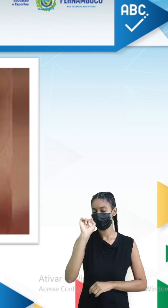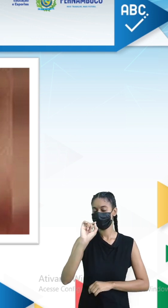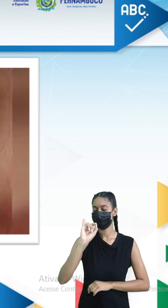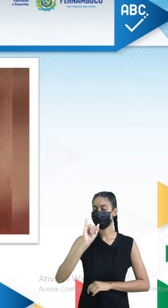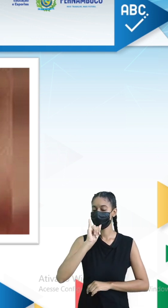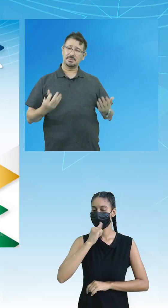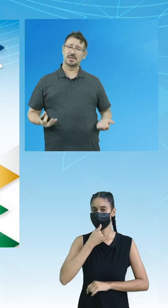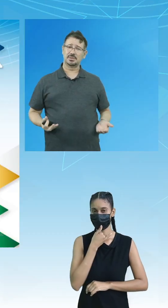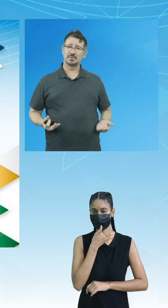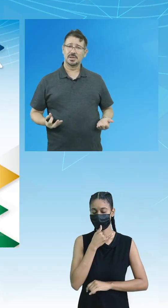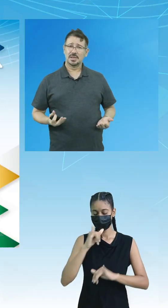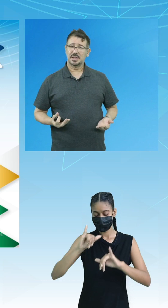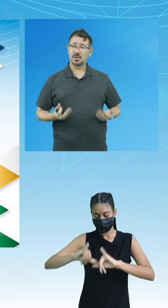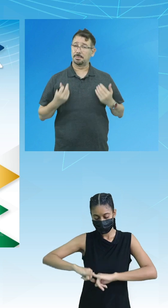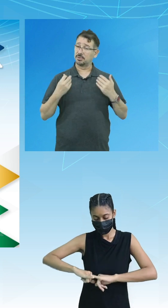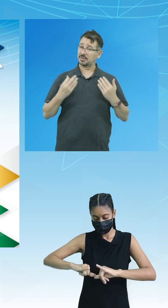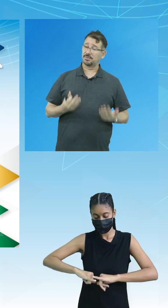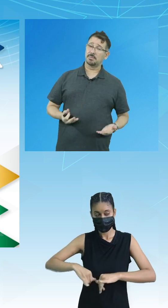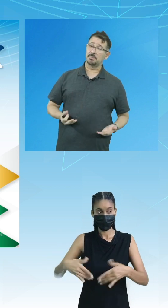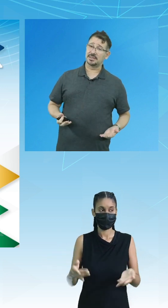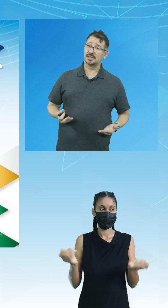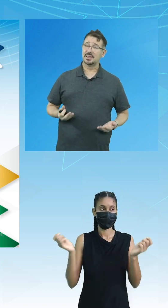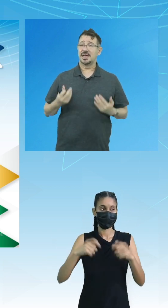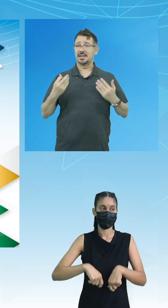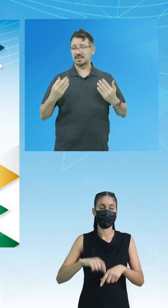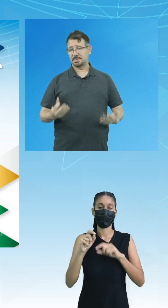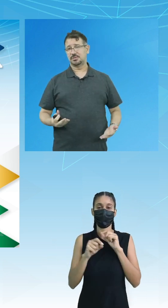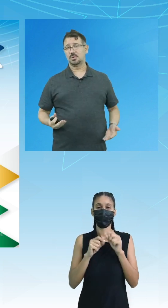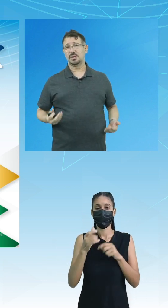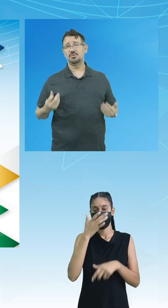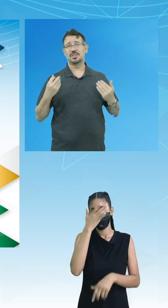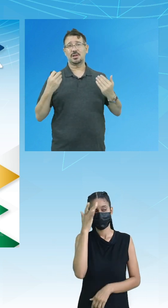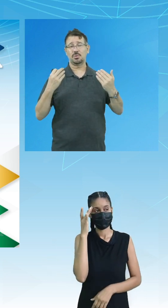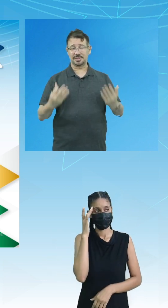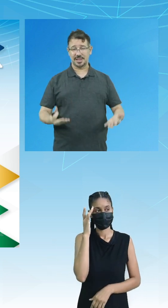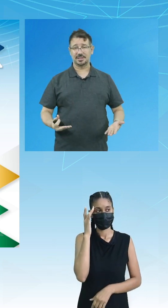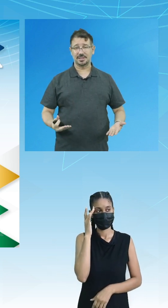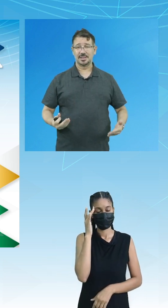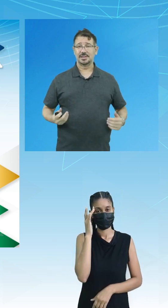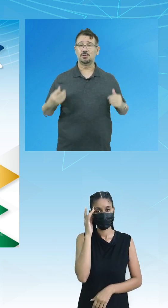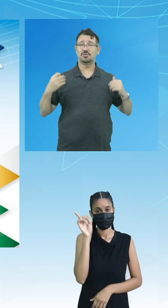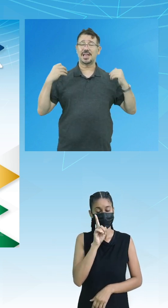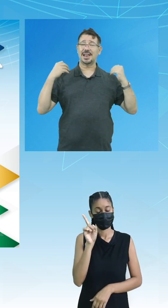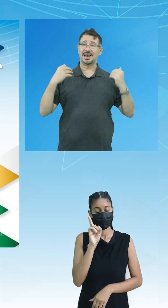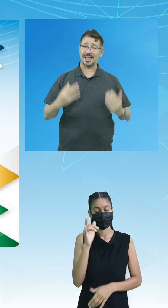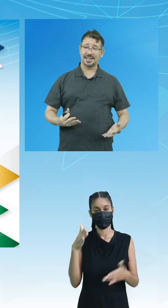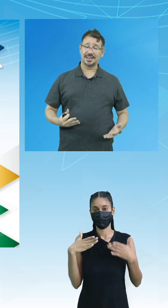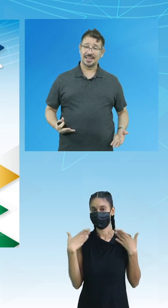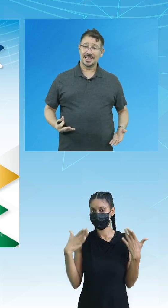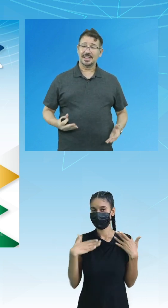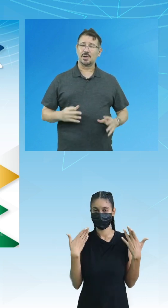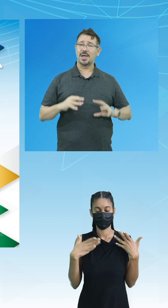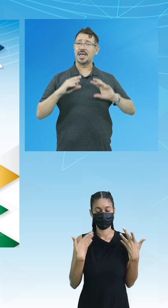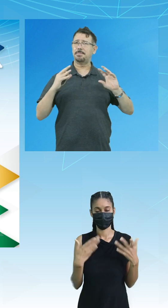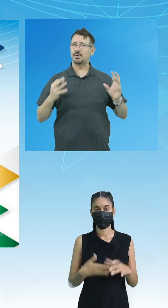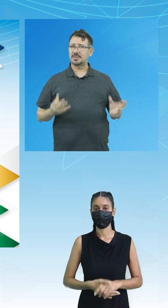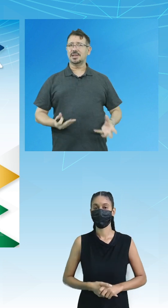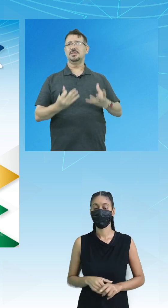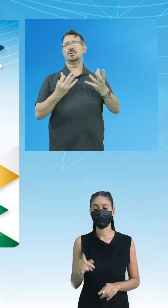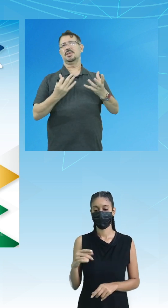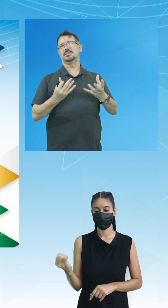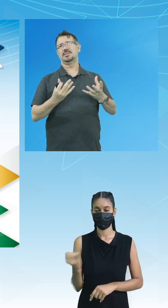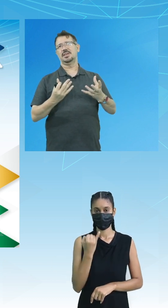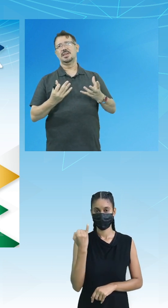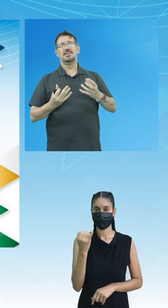Tristeza, sofrimento. Então, possivelmente, essa pessoa não está contente, não está alegre. Então, é